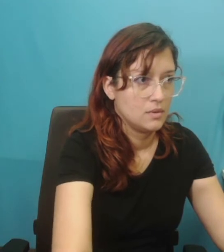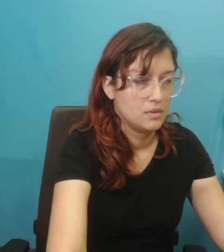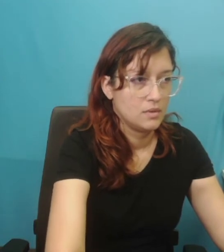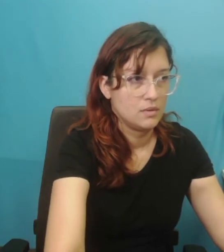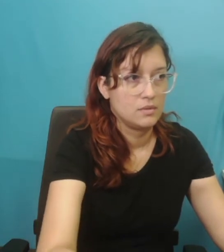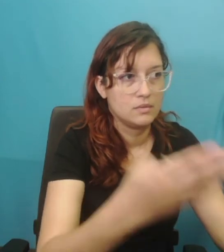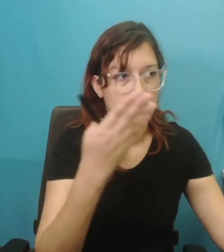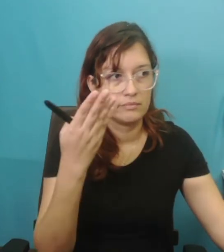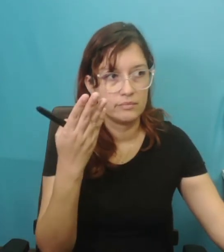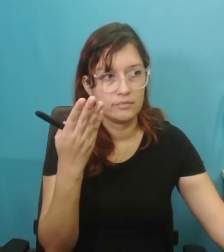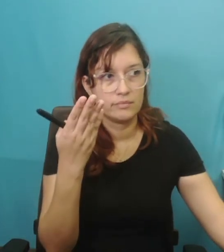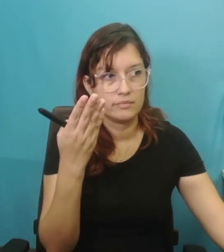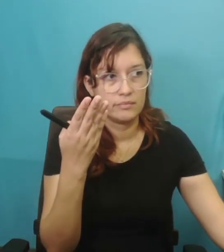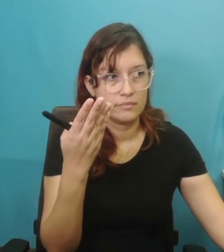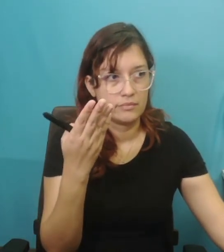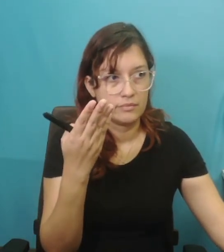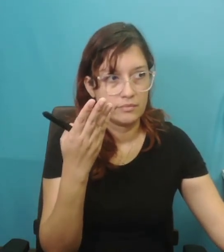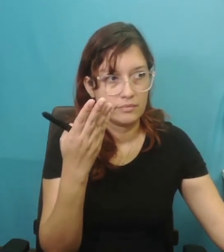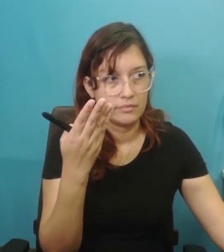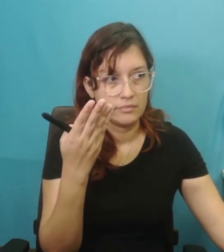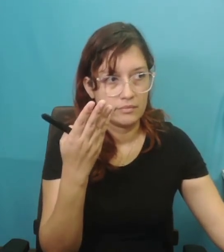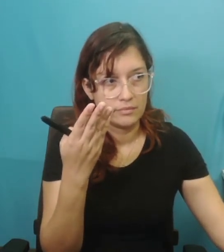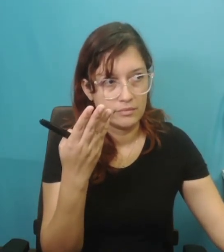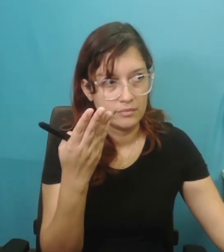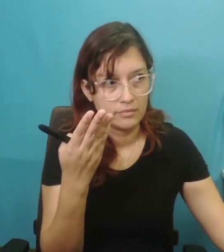que vai dar